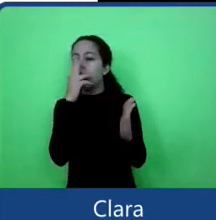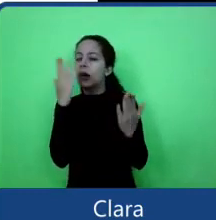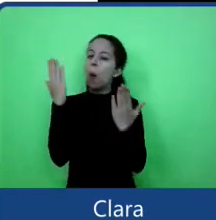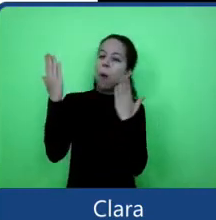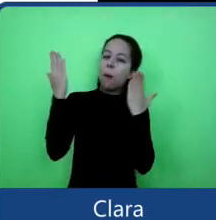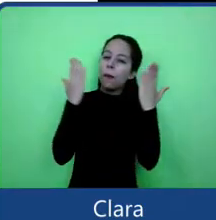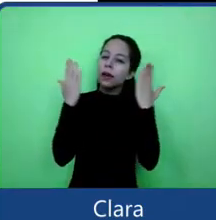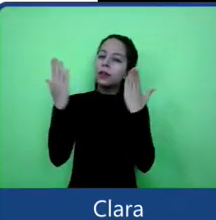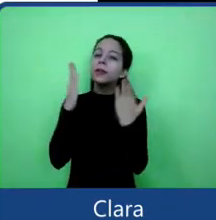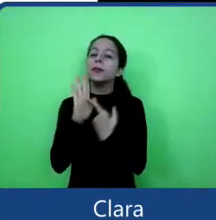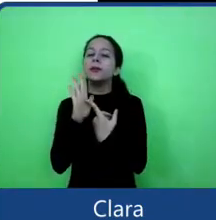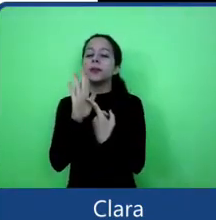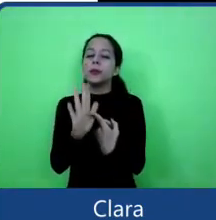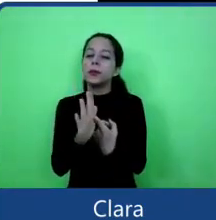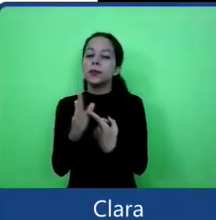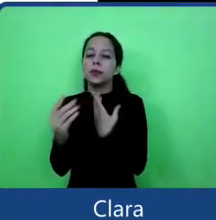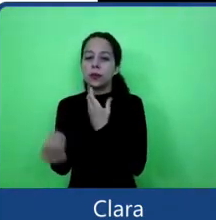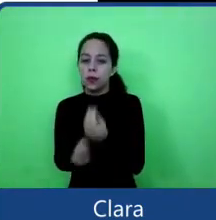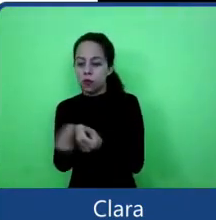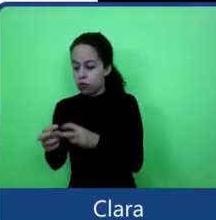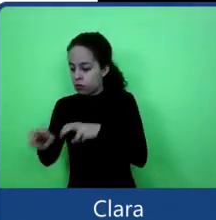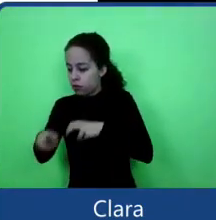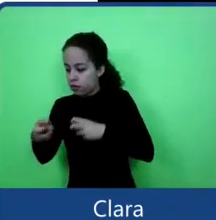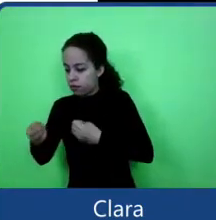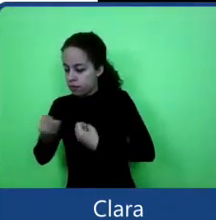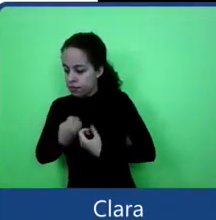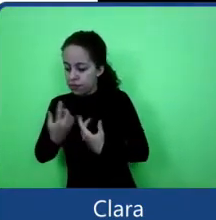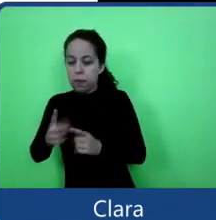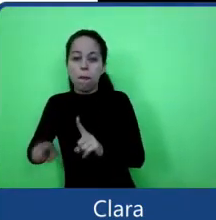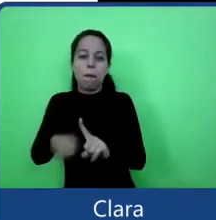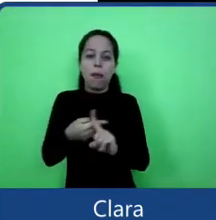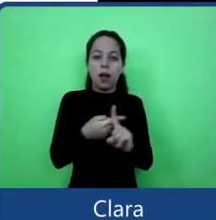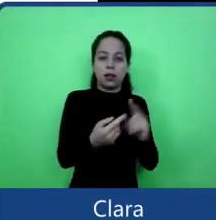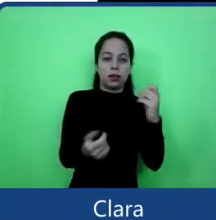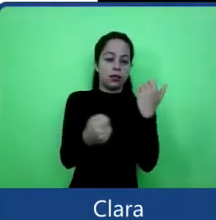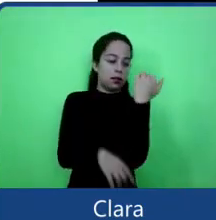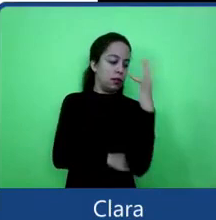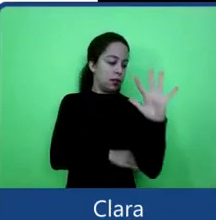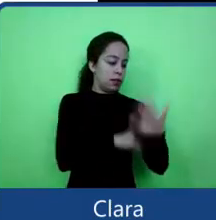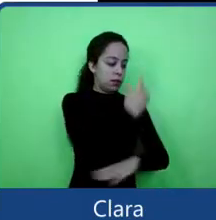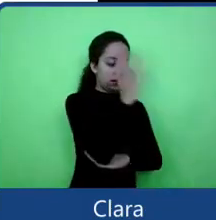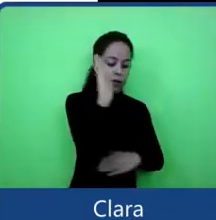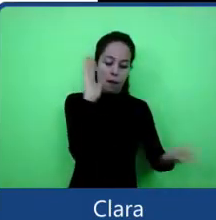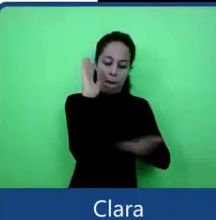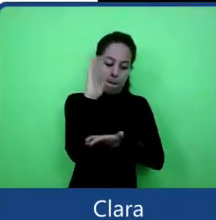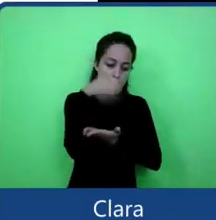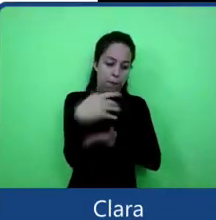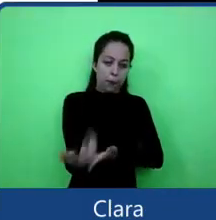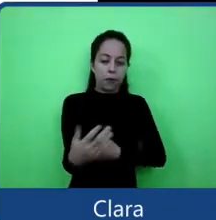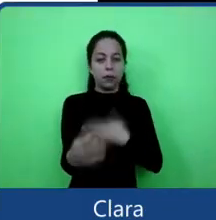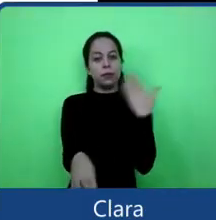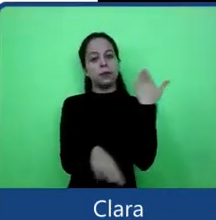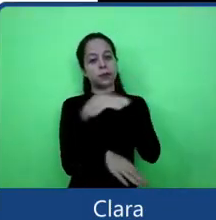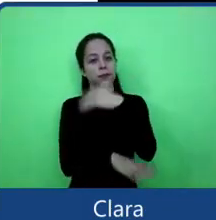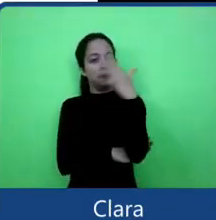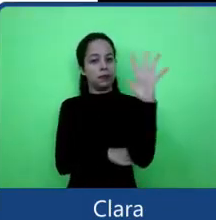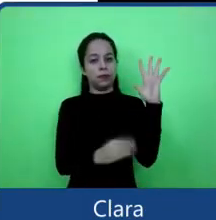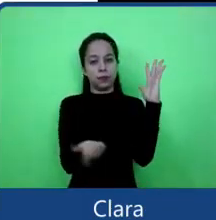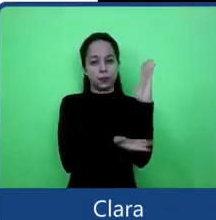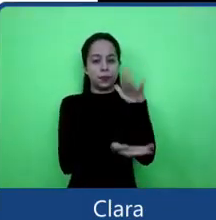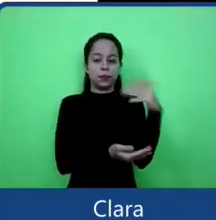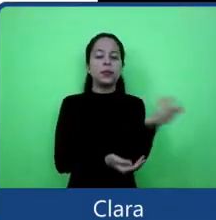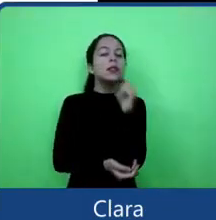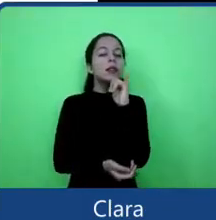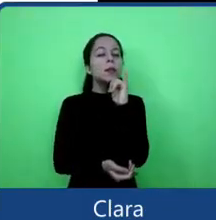entre produção agrícola e desmatamento, né? Quando a gente teve aquela forte redução no desmatamento, a produção